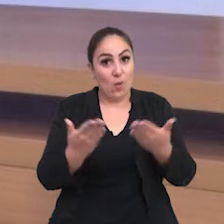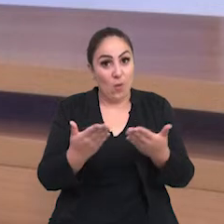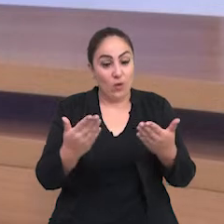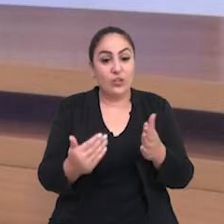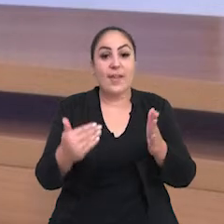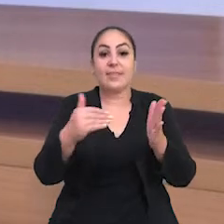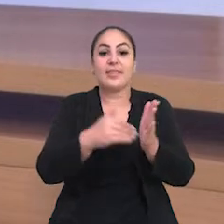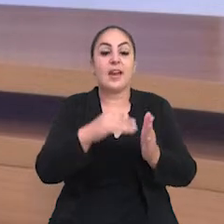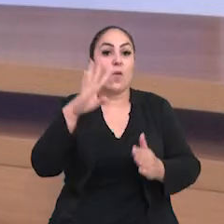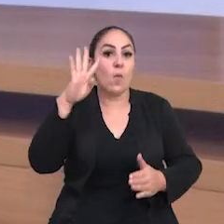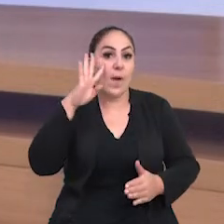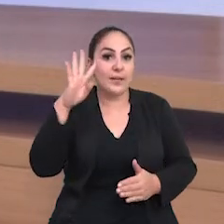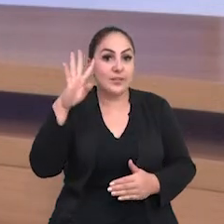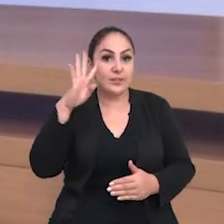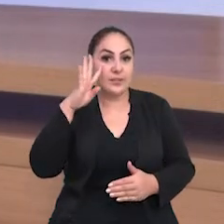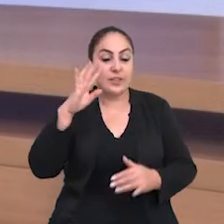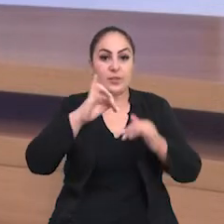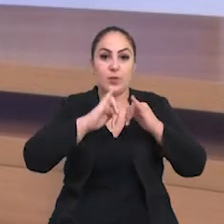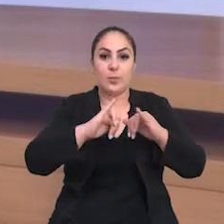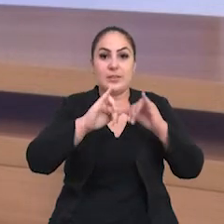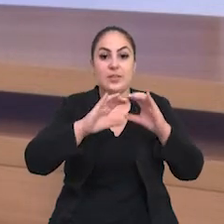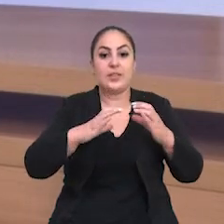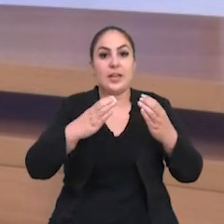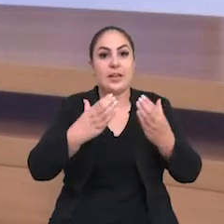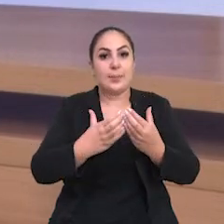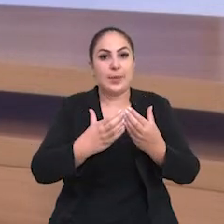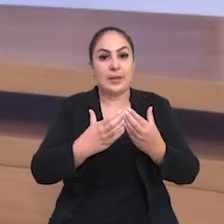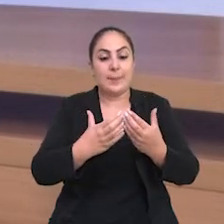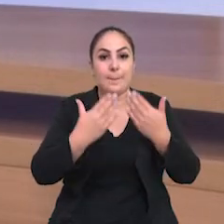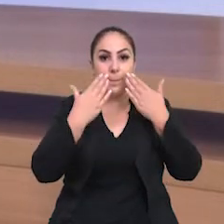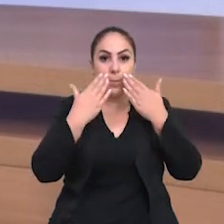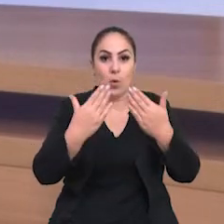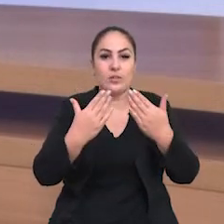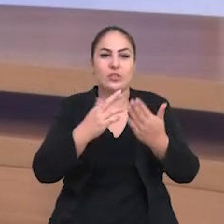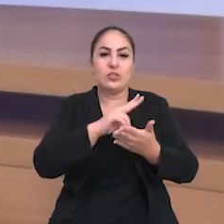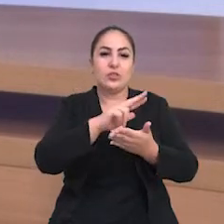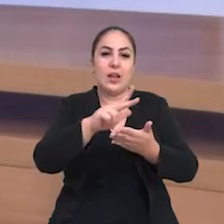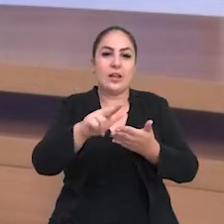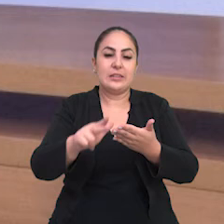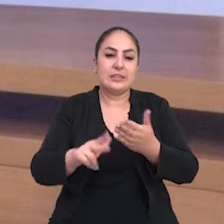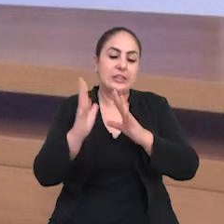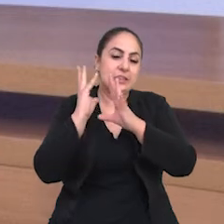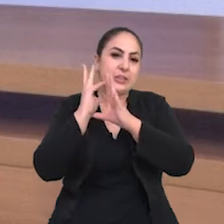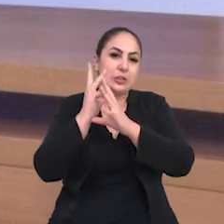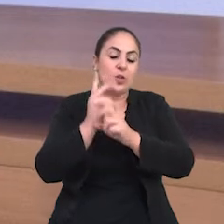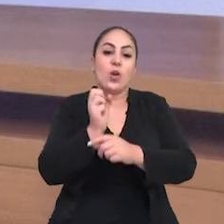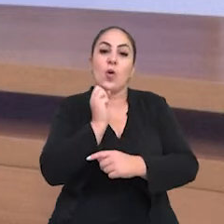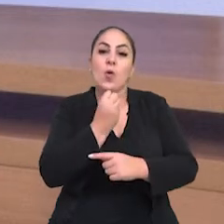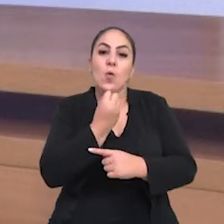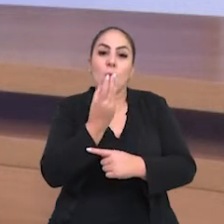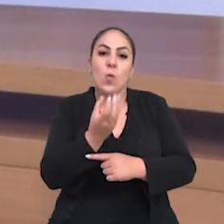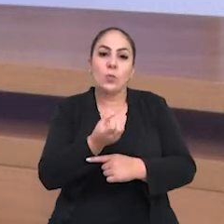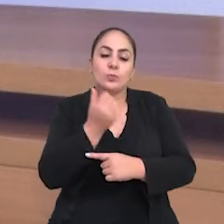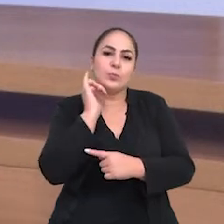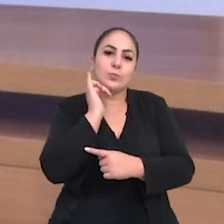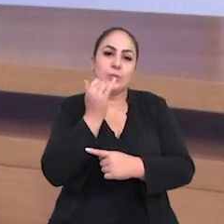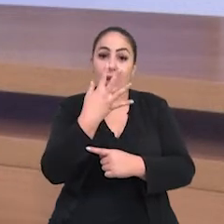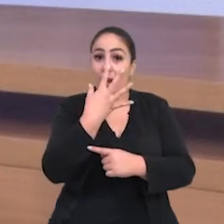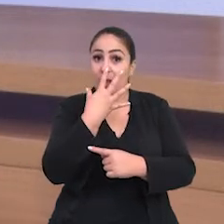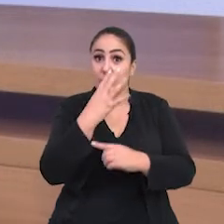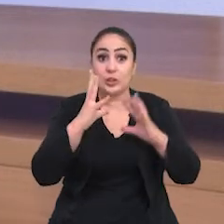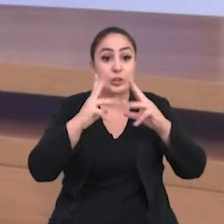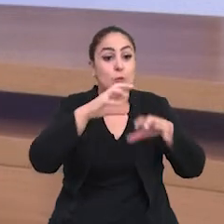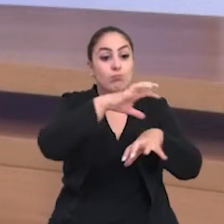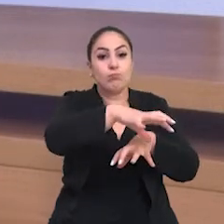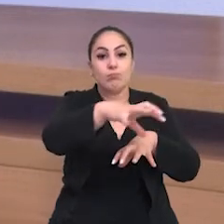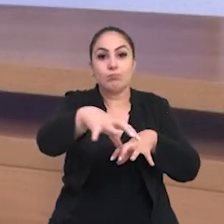De hoje até quarta-feira, o Jornal da Câmara apresenta a série de histórias, contos e encantos de